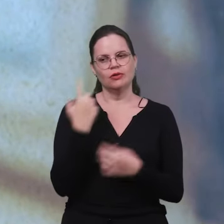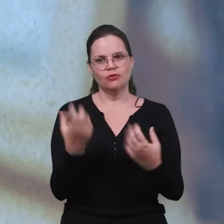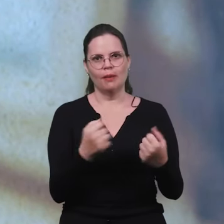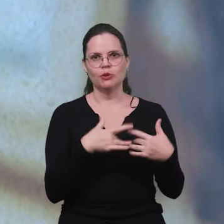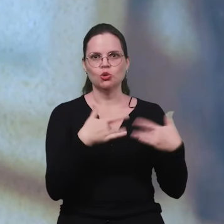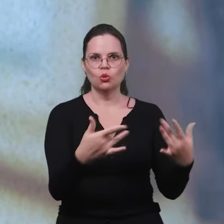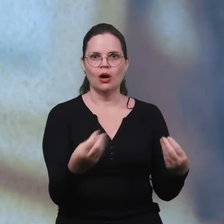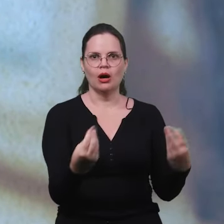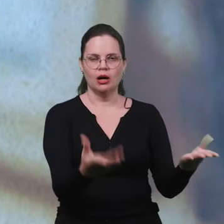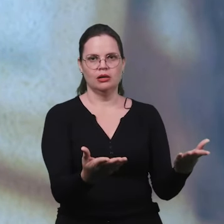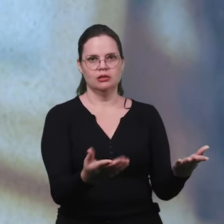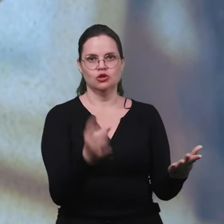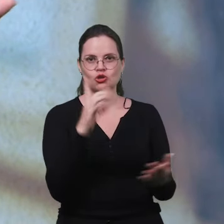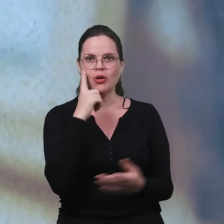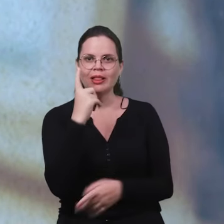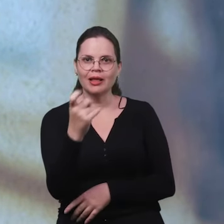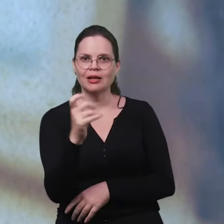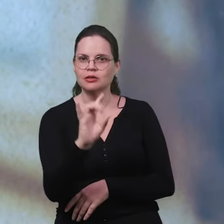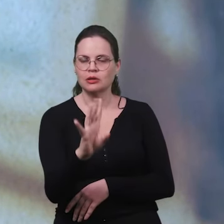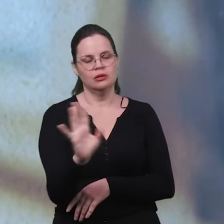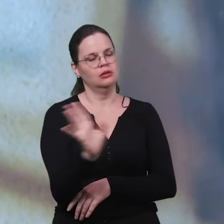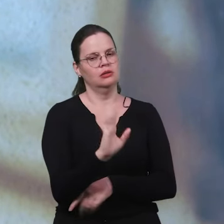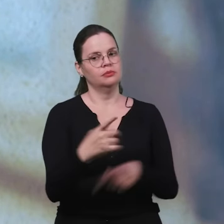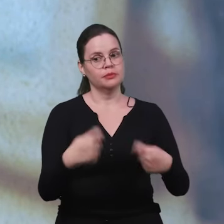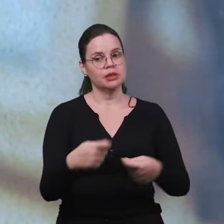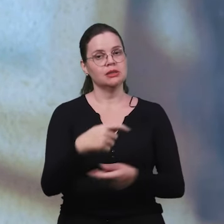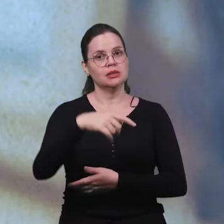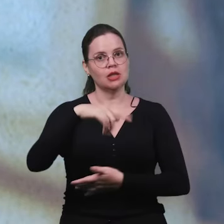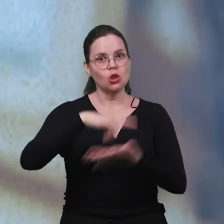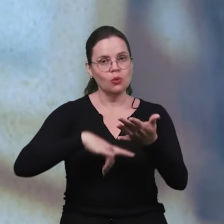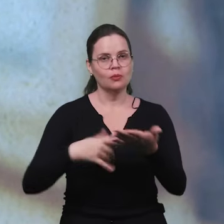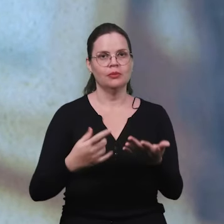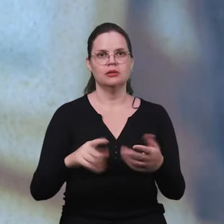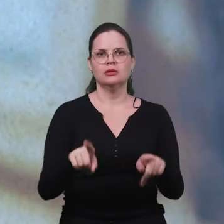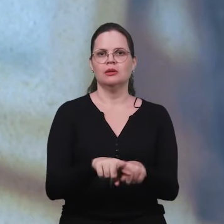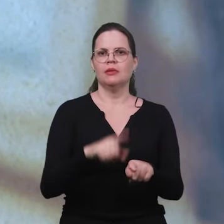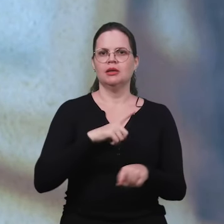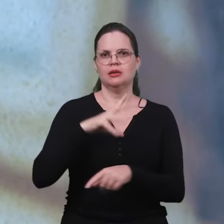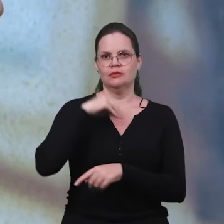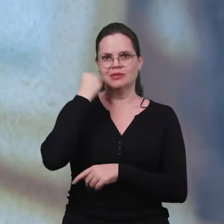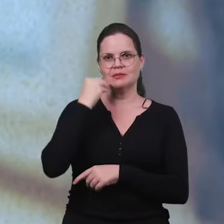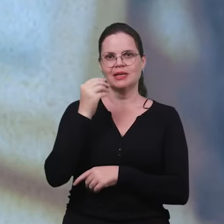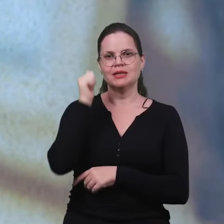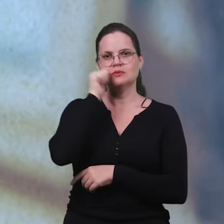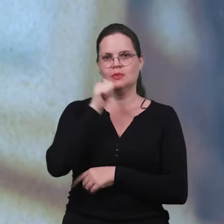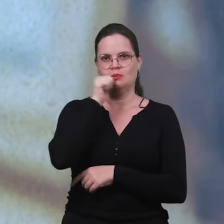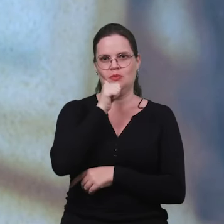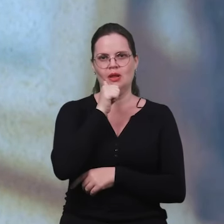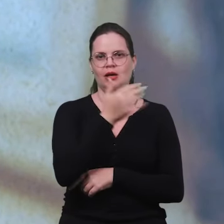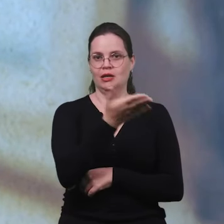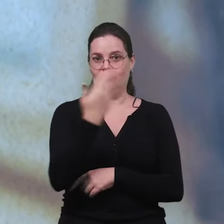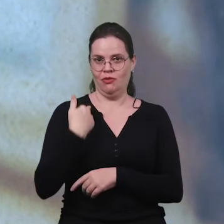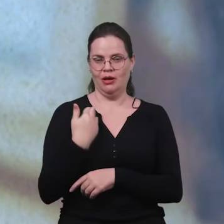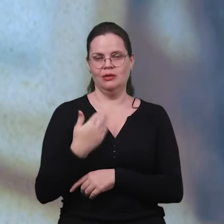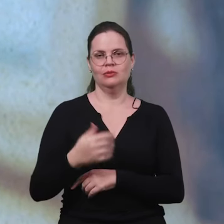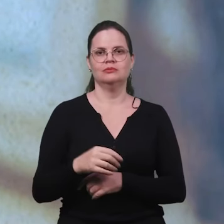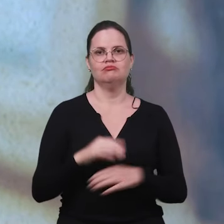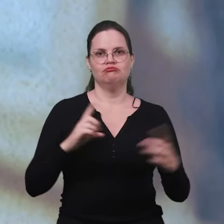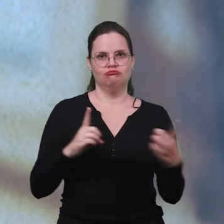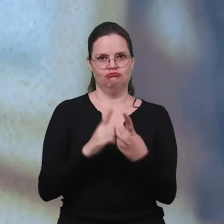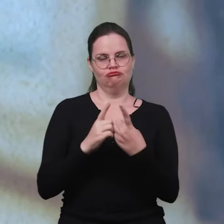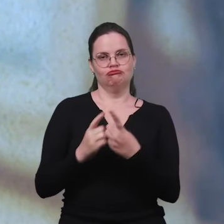doação. Mas não basta a intenção. Até comentei com você de uma experiência que eu tive de uma cliente. Sim. Que ela